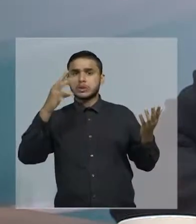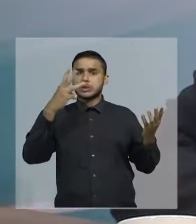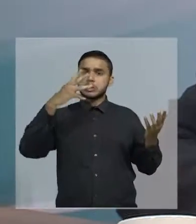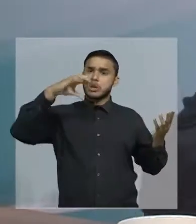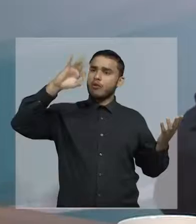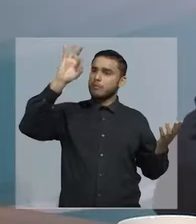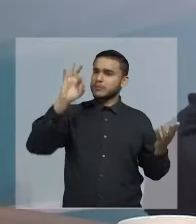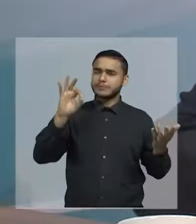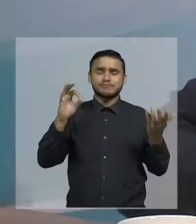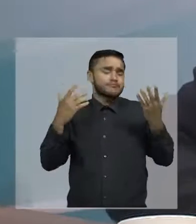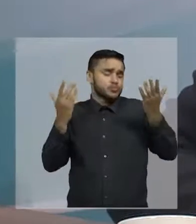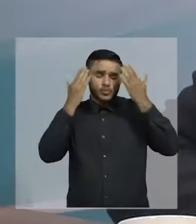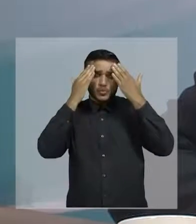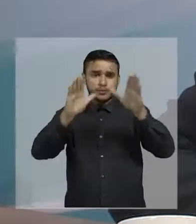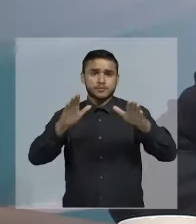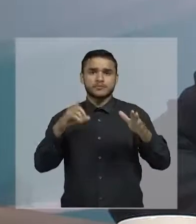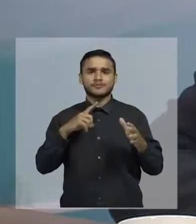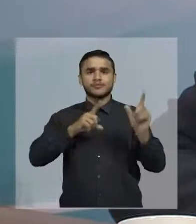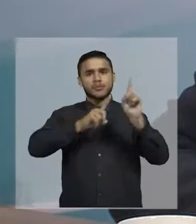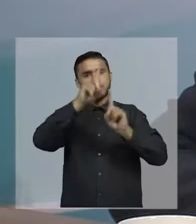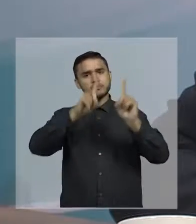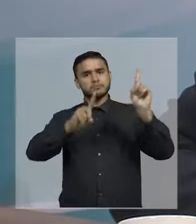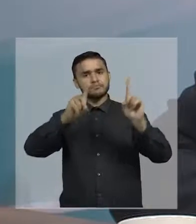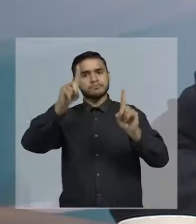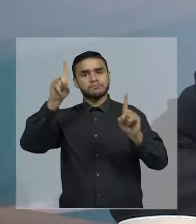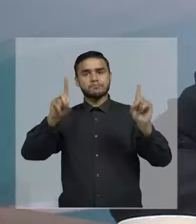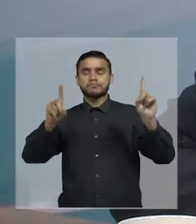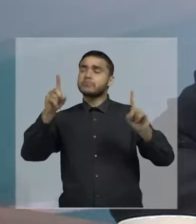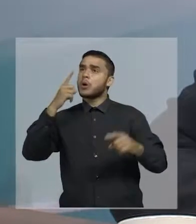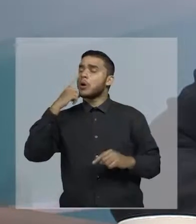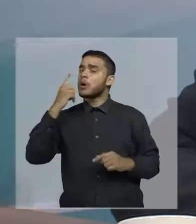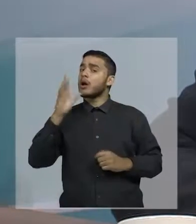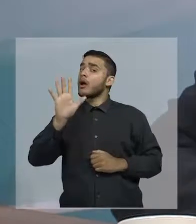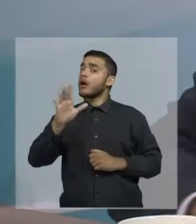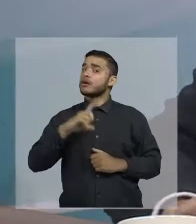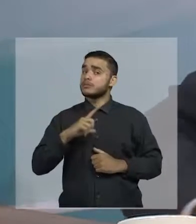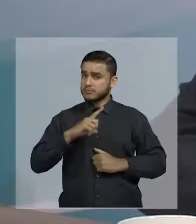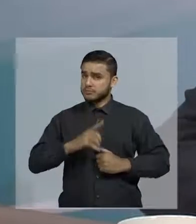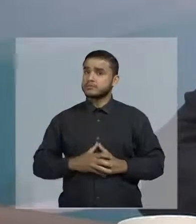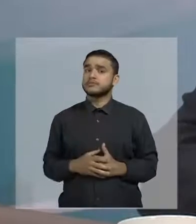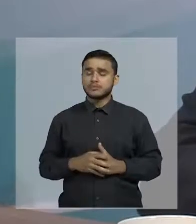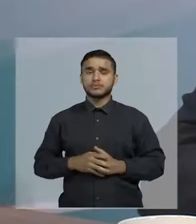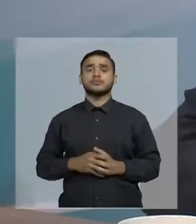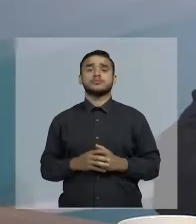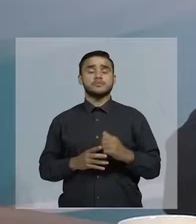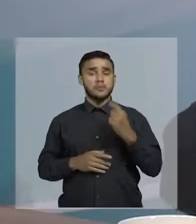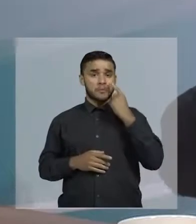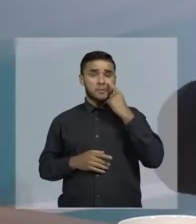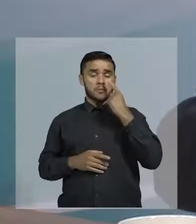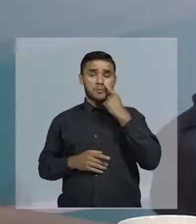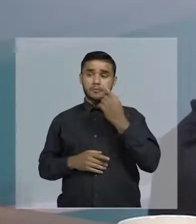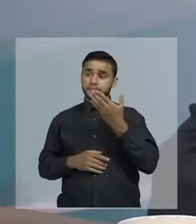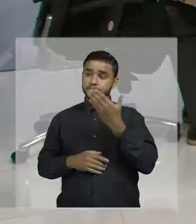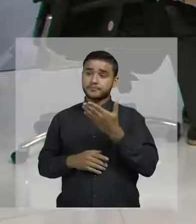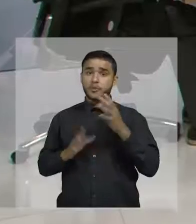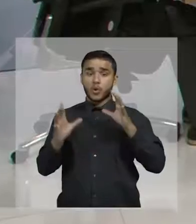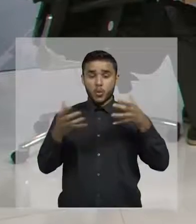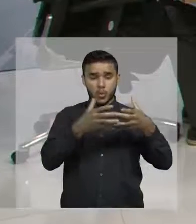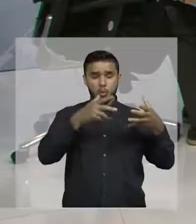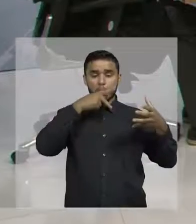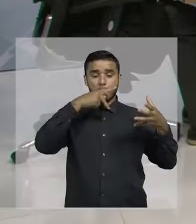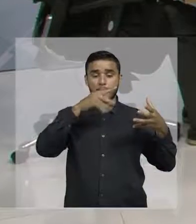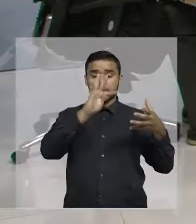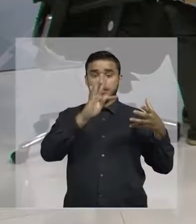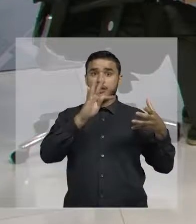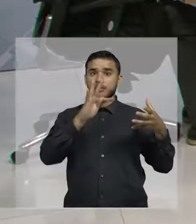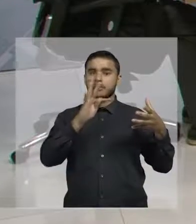39% que lá estão estampados na pesquisa, já são propriedades, entre aspas, do